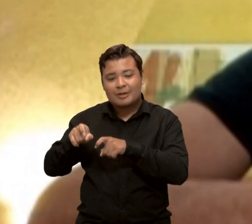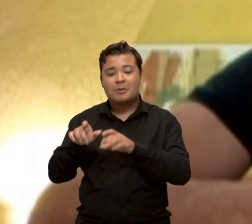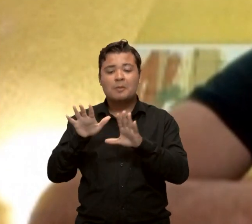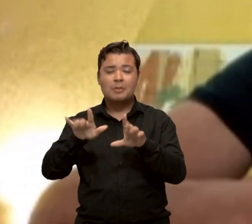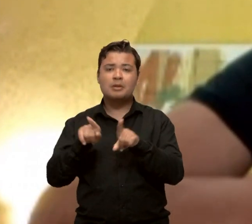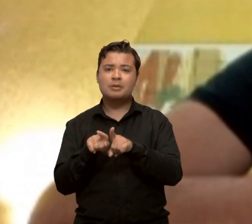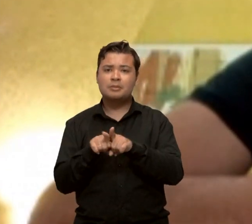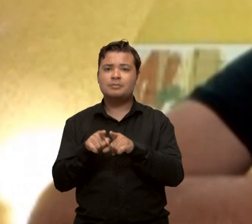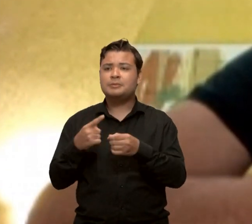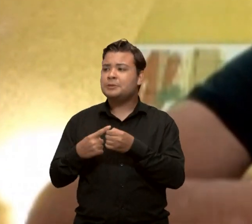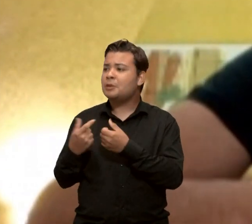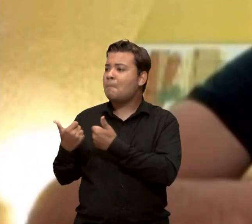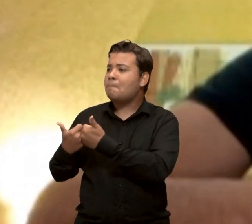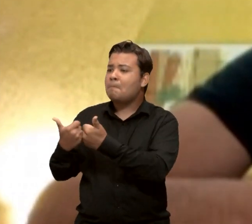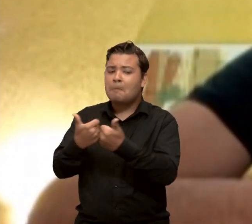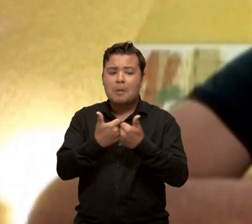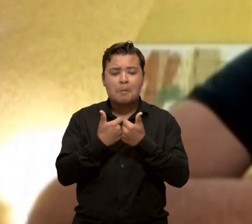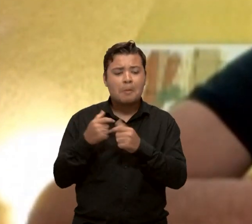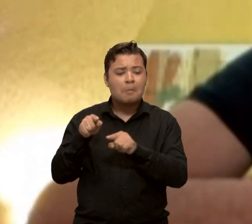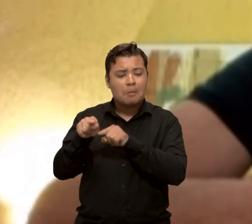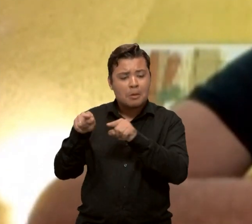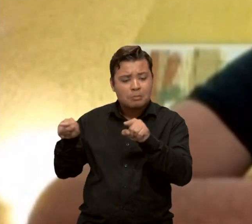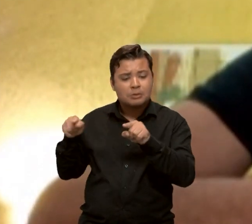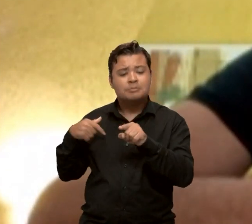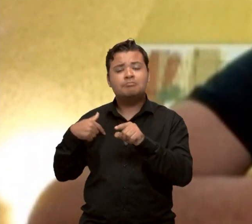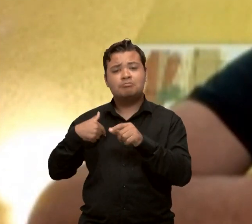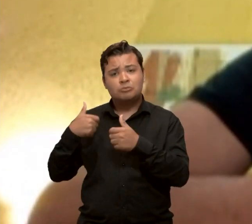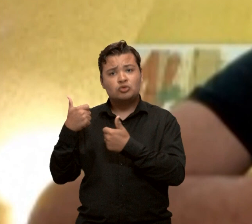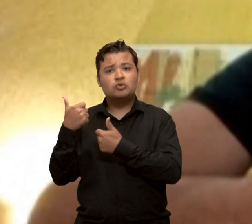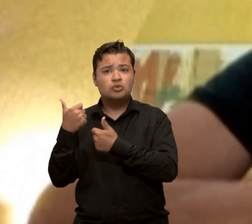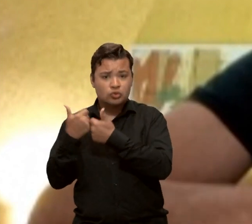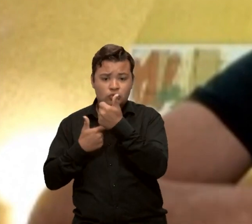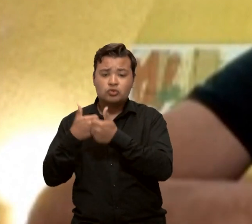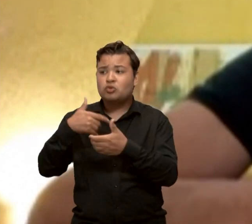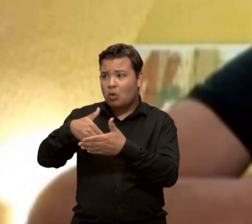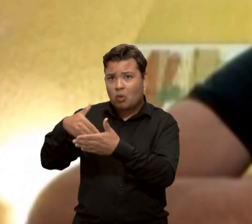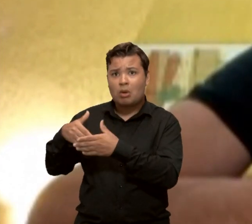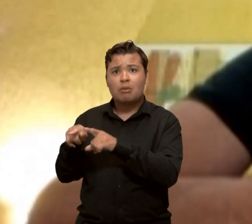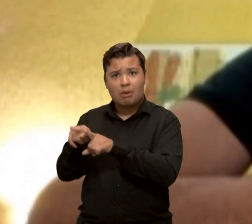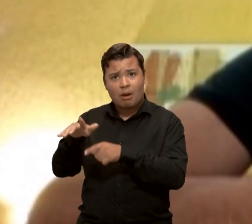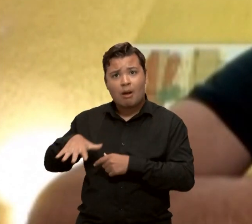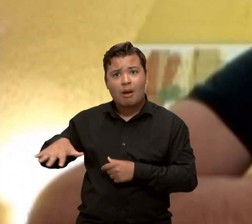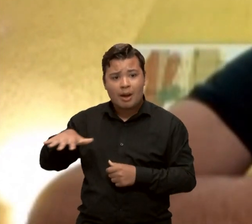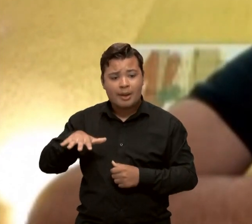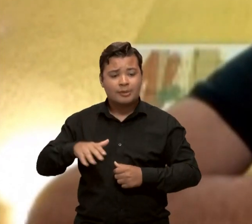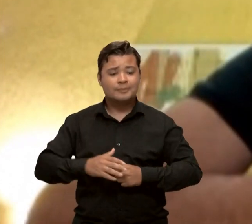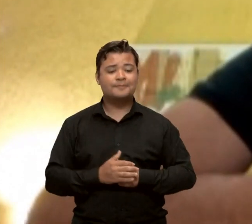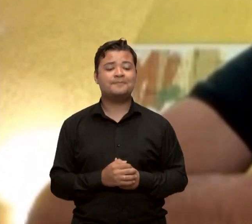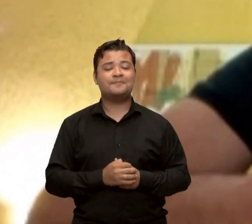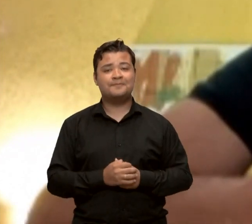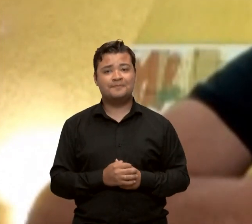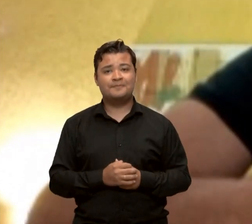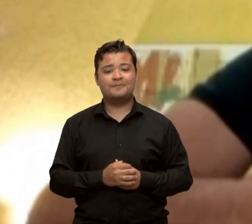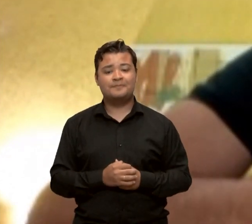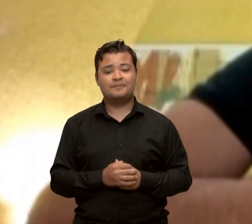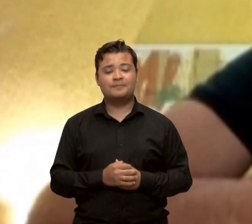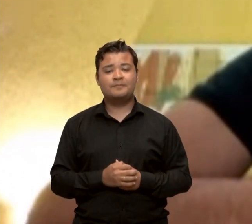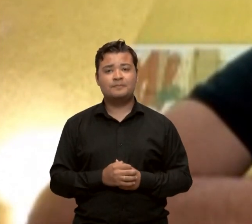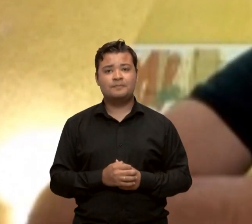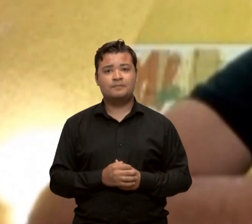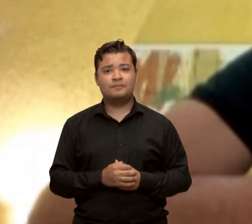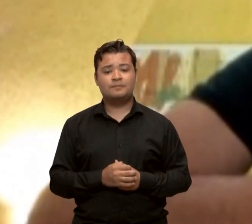Águas de Lindóia, de Ouro Fino, Jacutinga, Socorro, né? E aí é